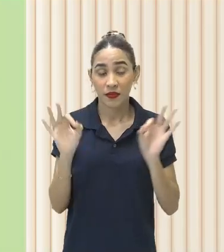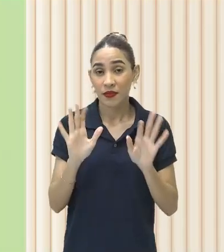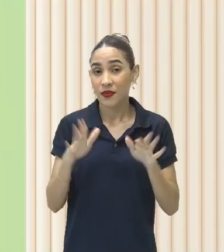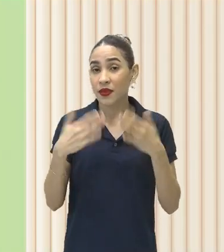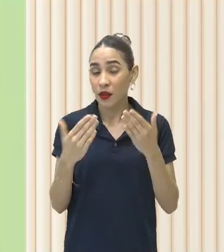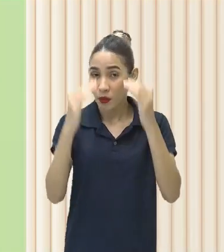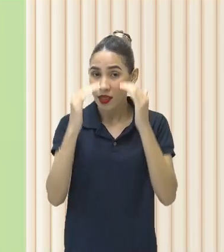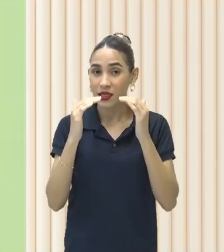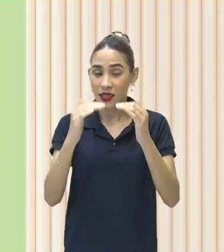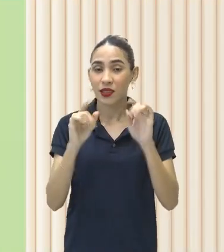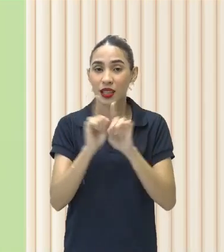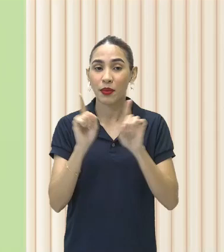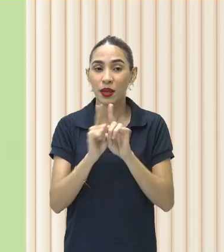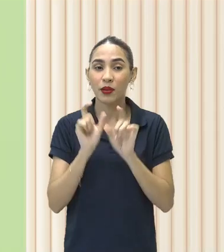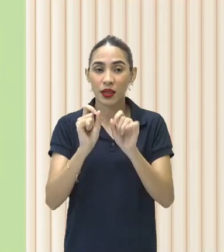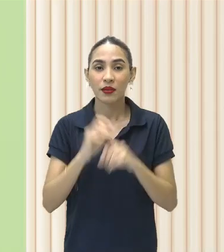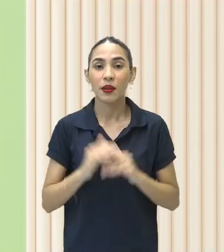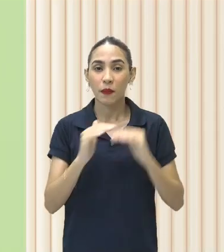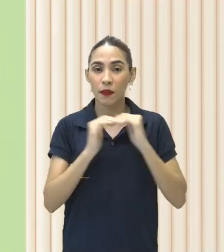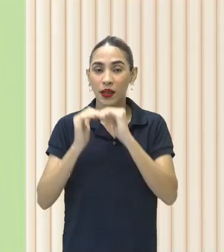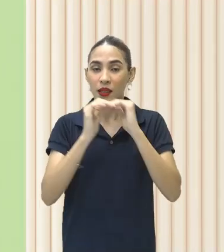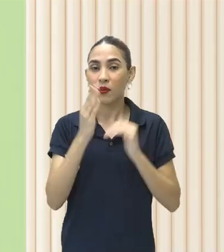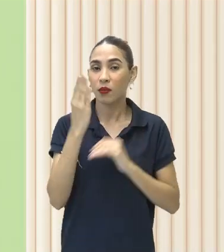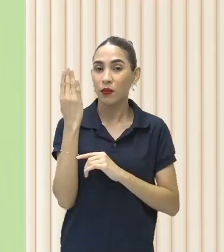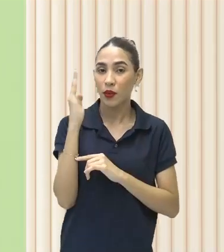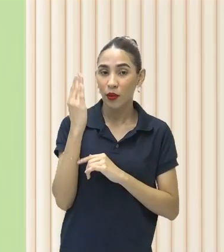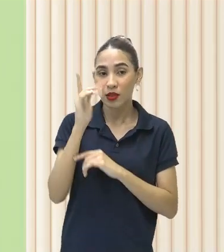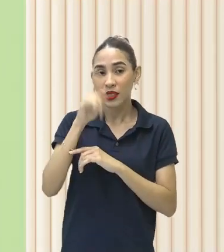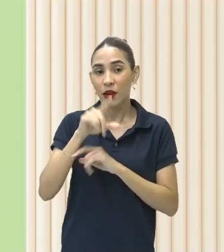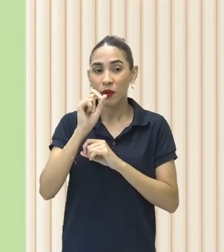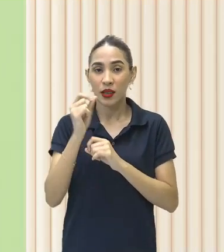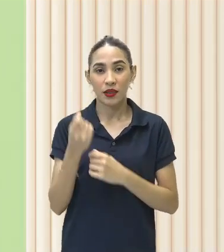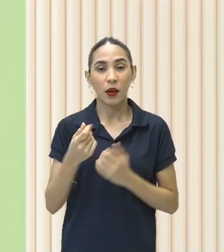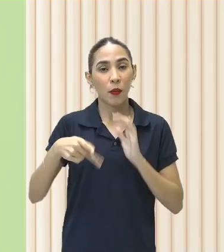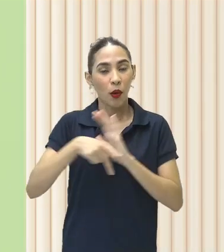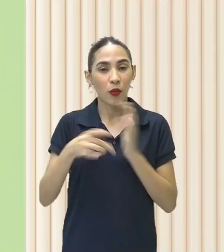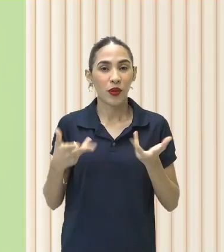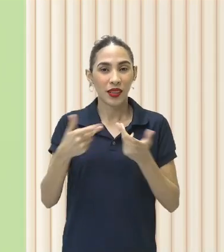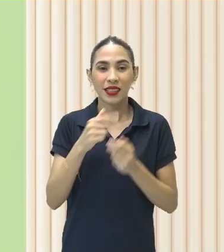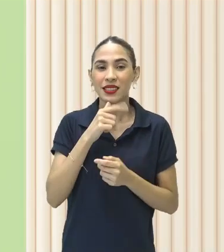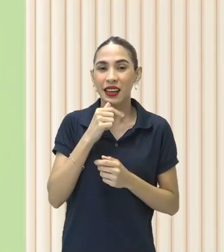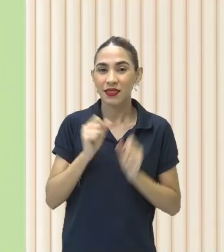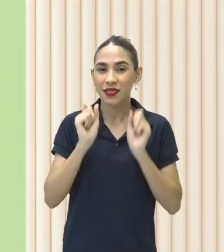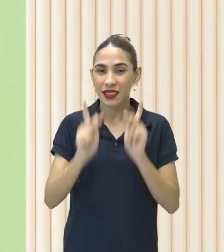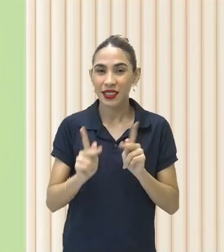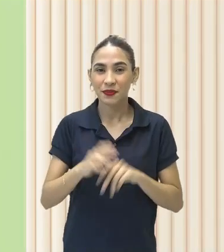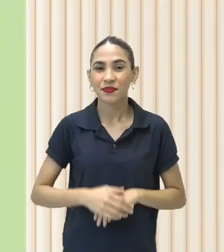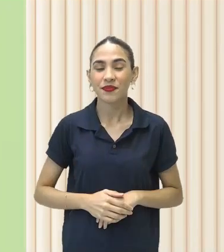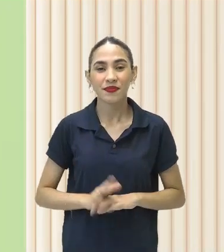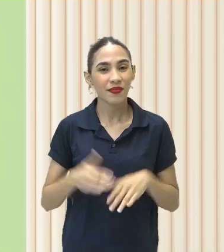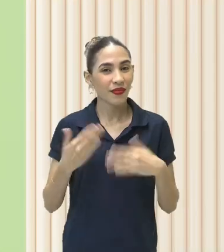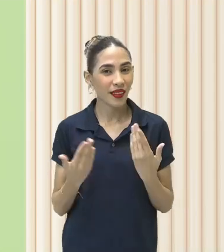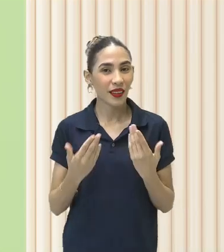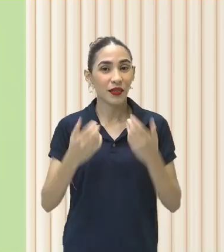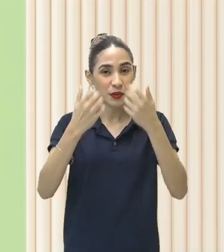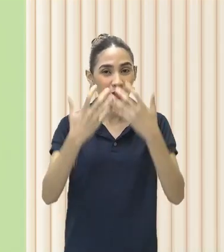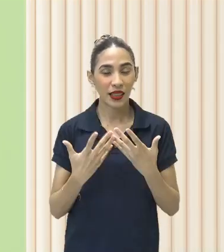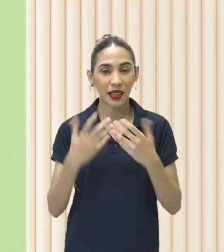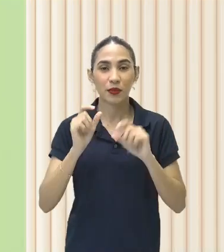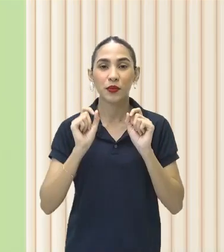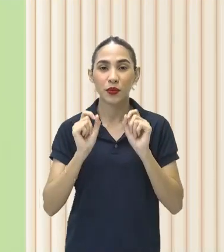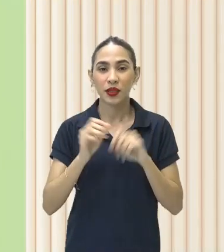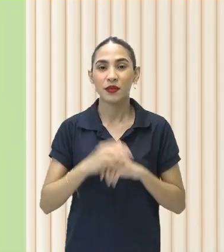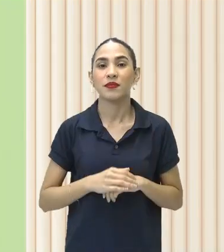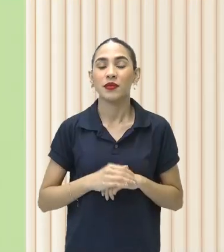Então, obedecendo aí também ao parâmetro biológico, que é um parâmetro de qualidade da água, certo, pessoal? Então, aqui nós falamos